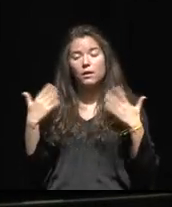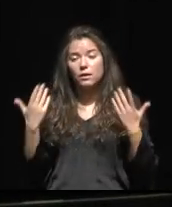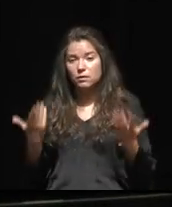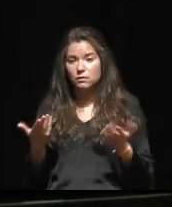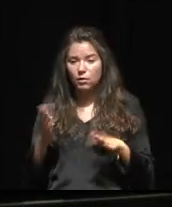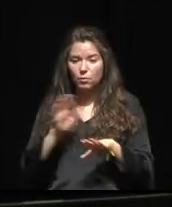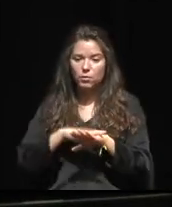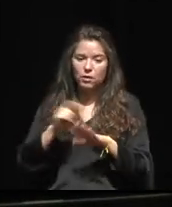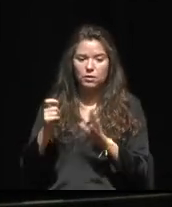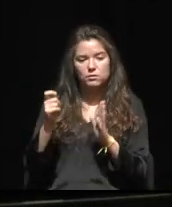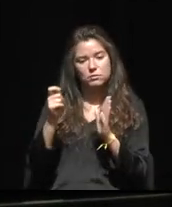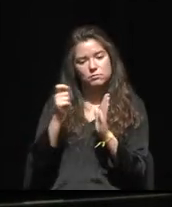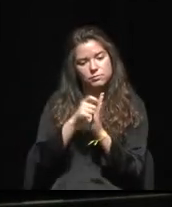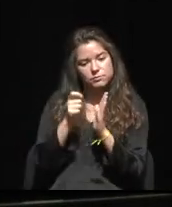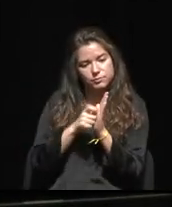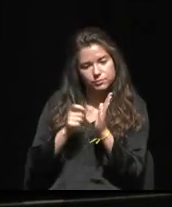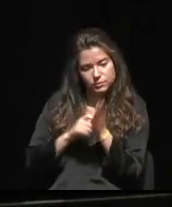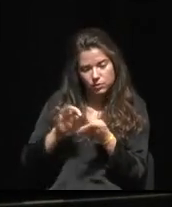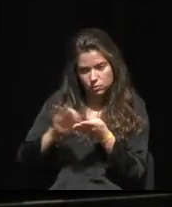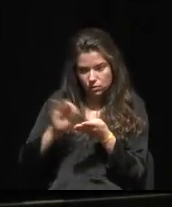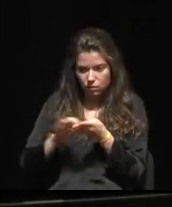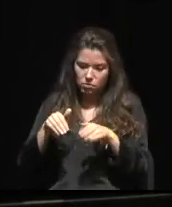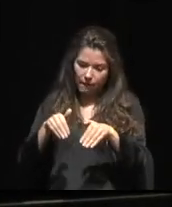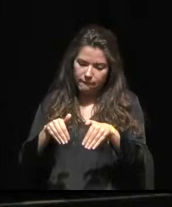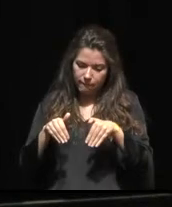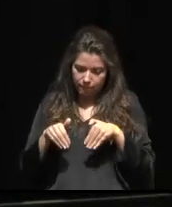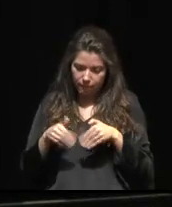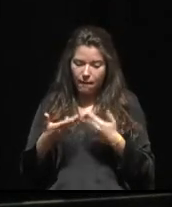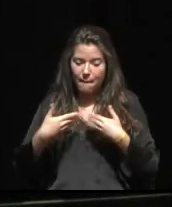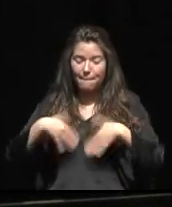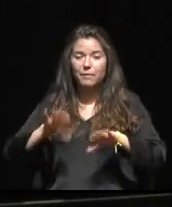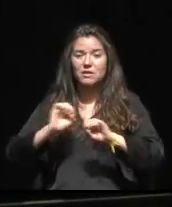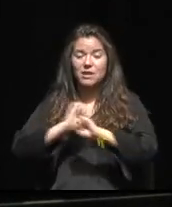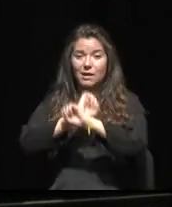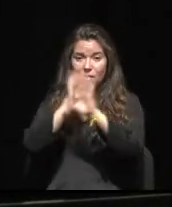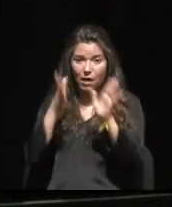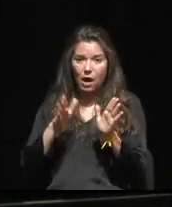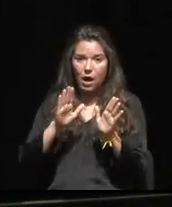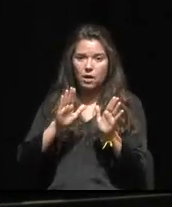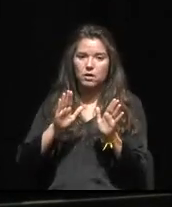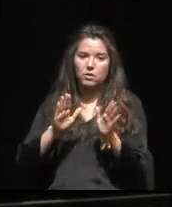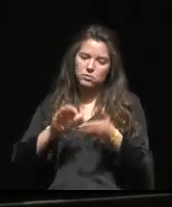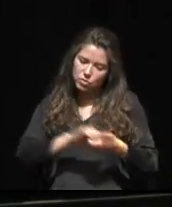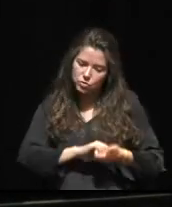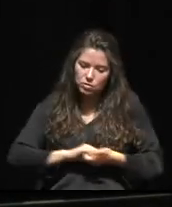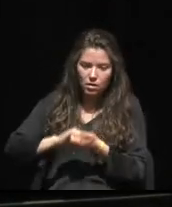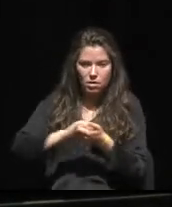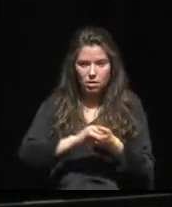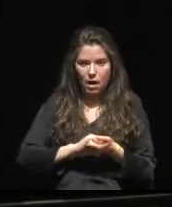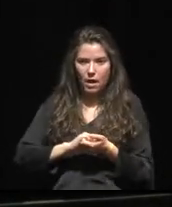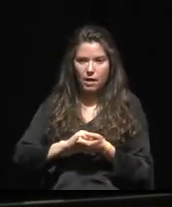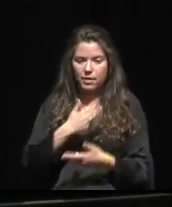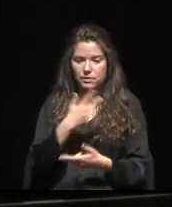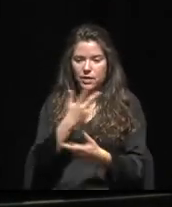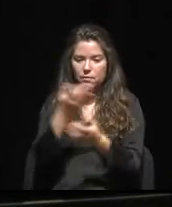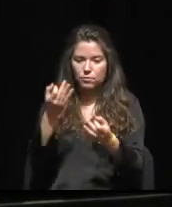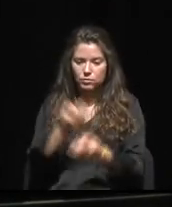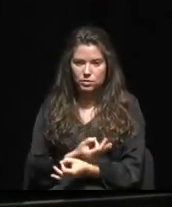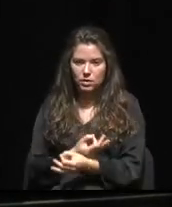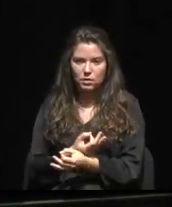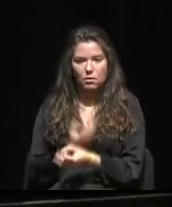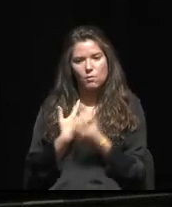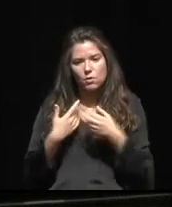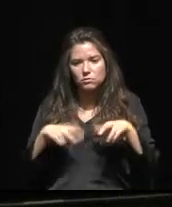esses pontos particulares ir nosos abster mas obviamente a nossa Total solidariedade por por porque